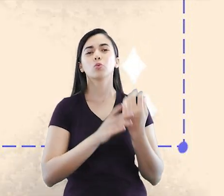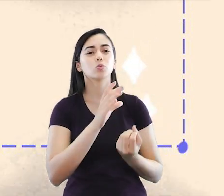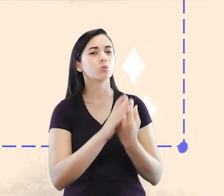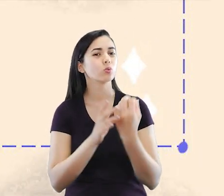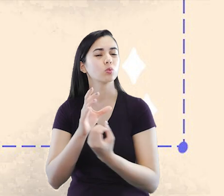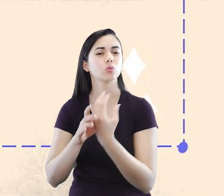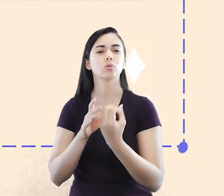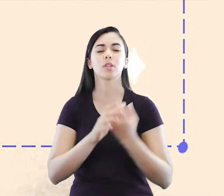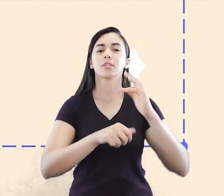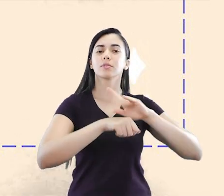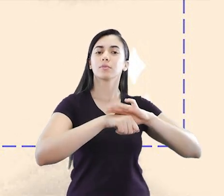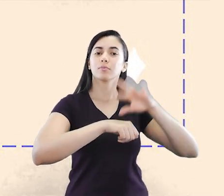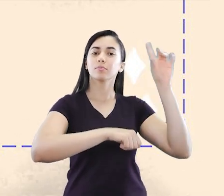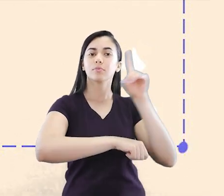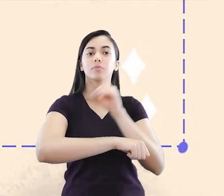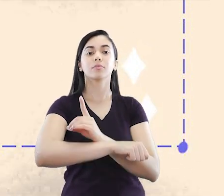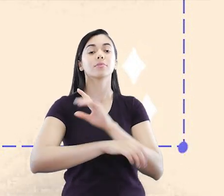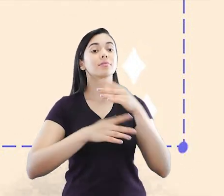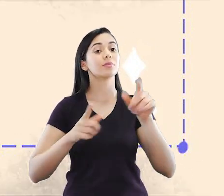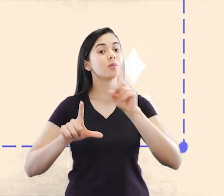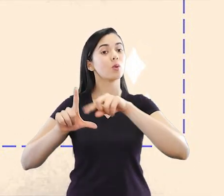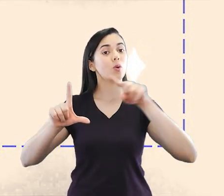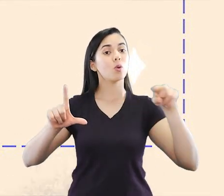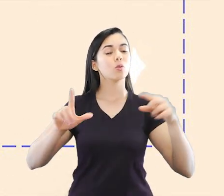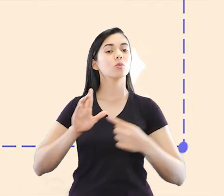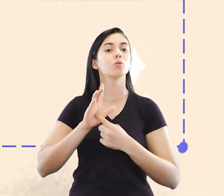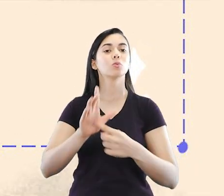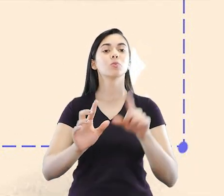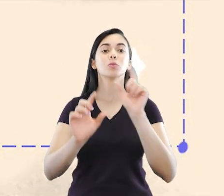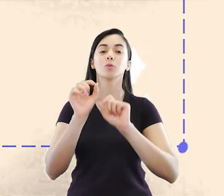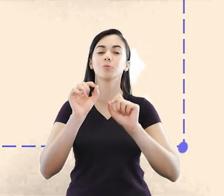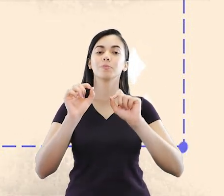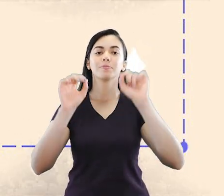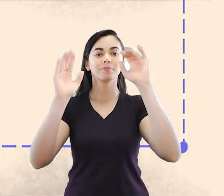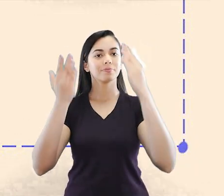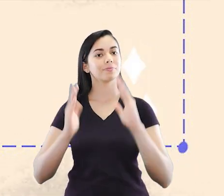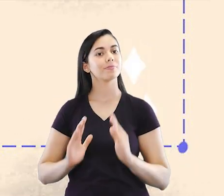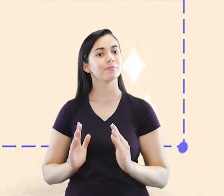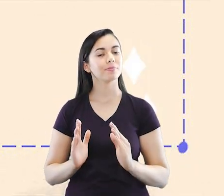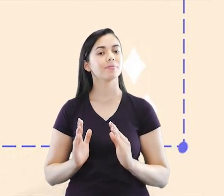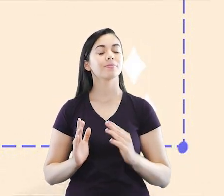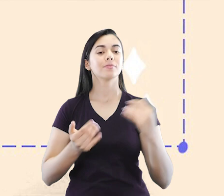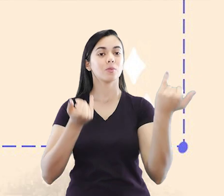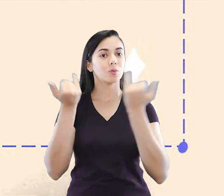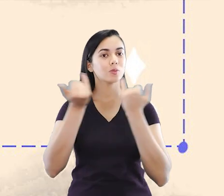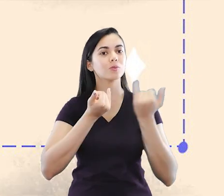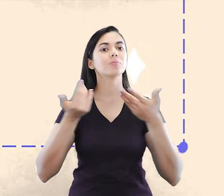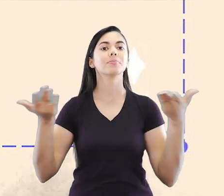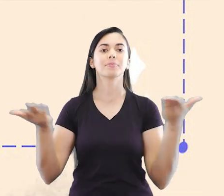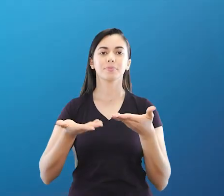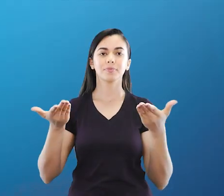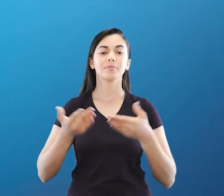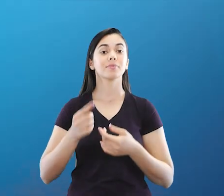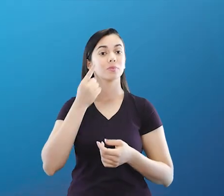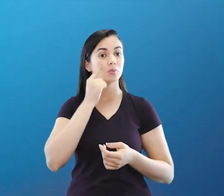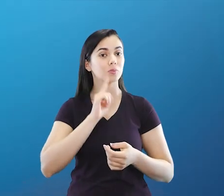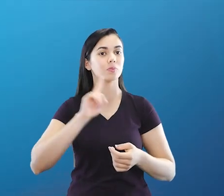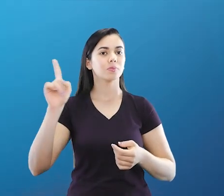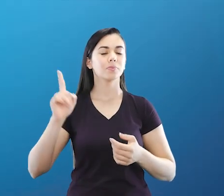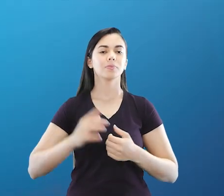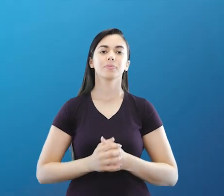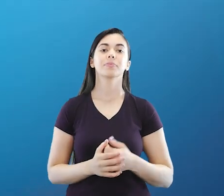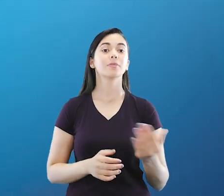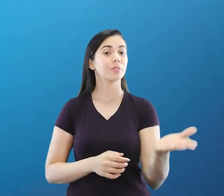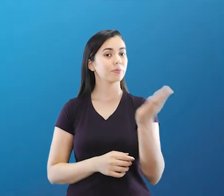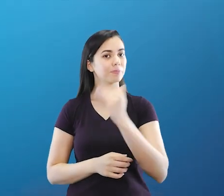tá bom? E onde que entram os gráficos? Porque agora a gente vai analisar essas informações. Olha só,